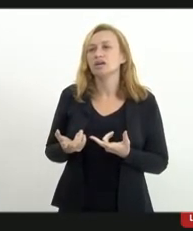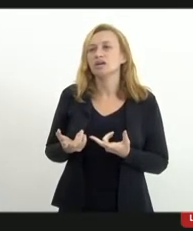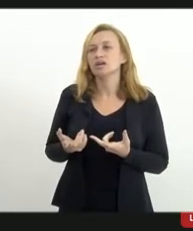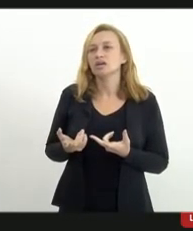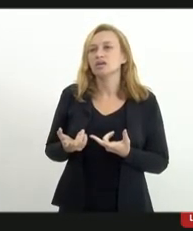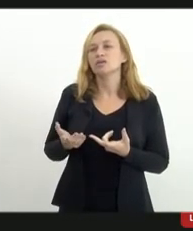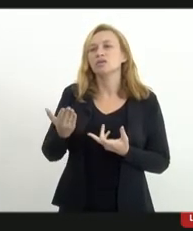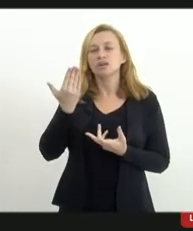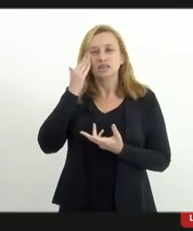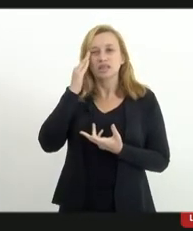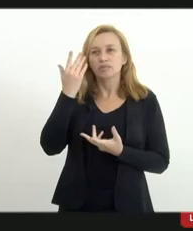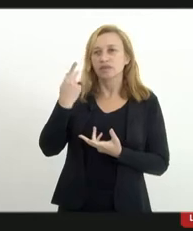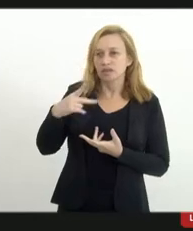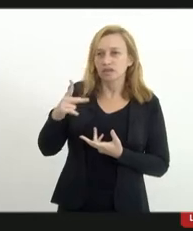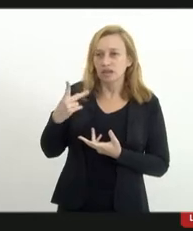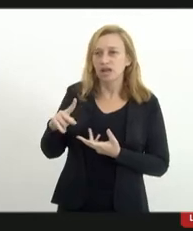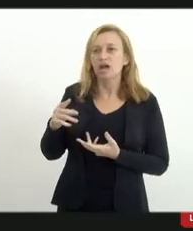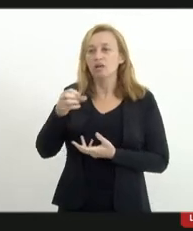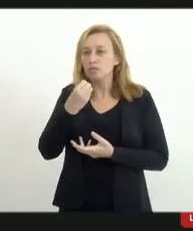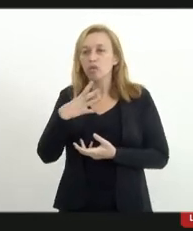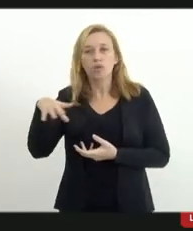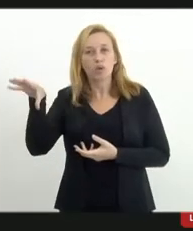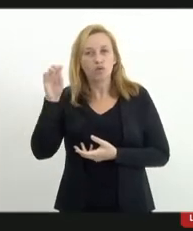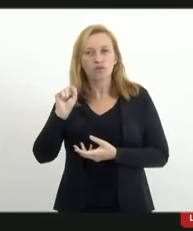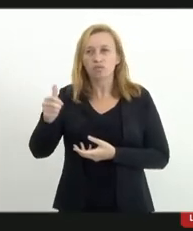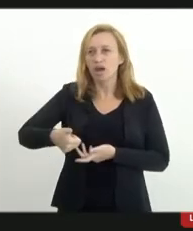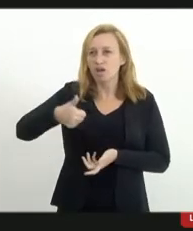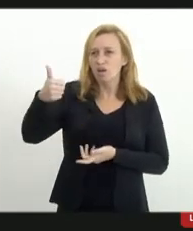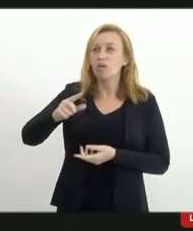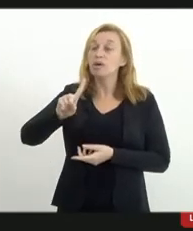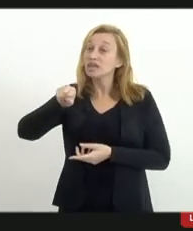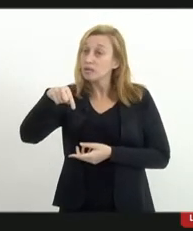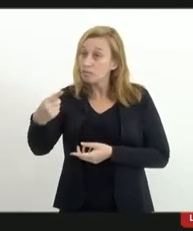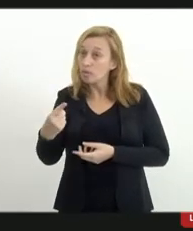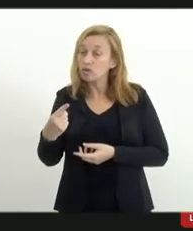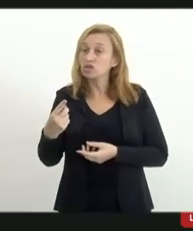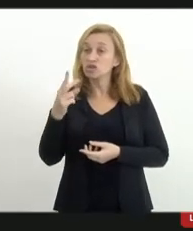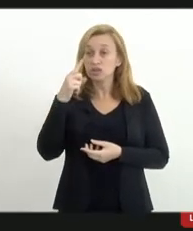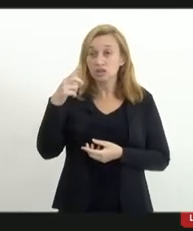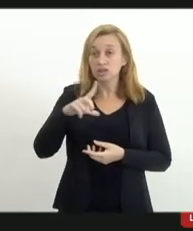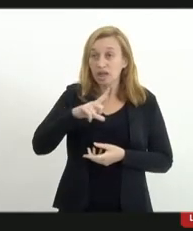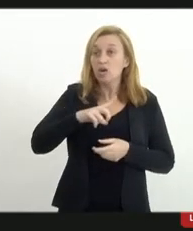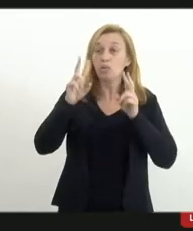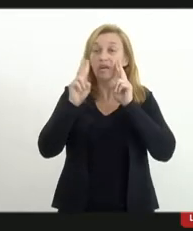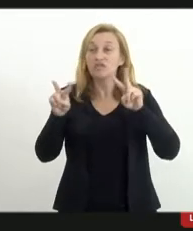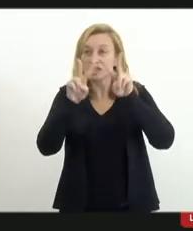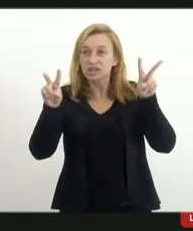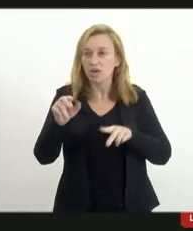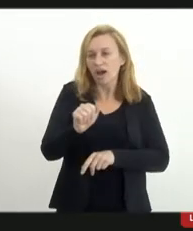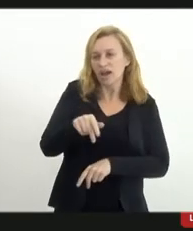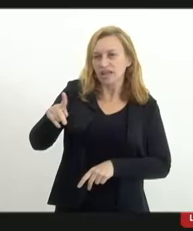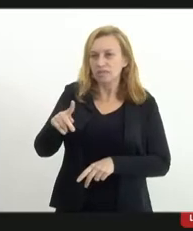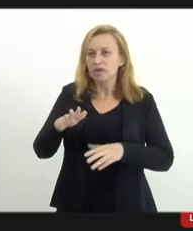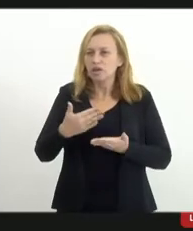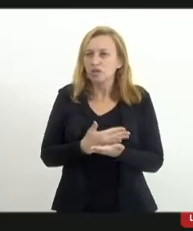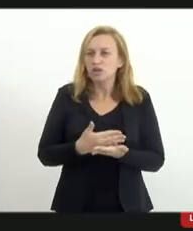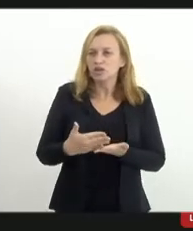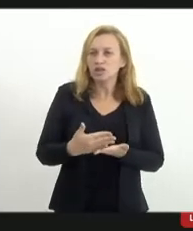o entendimento deles. Vale a pena ouvi-los, né, exatamente para também ter essa visão aí da ANP em relação ao prazo de